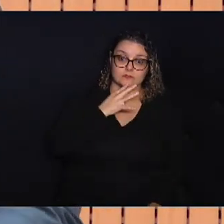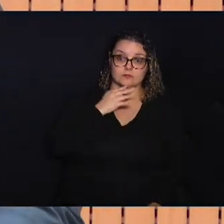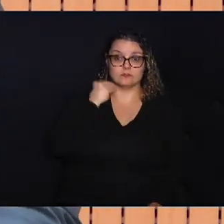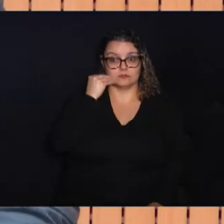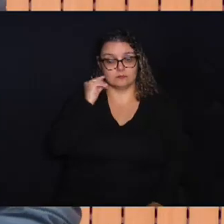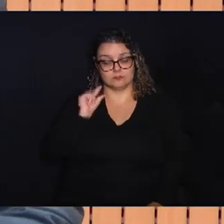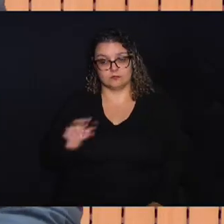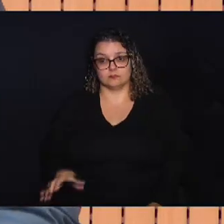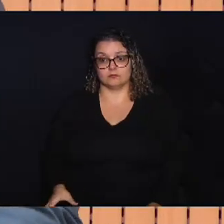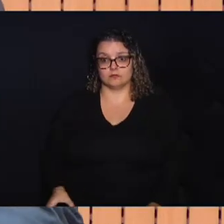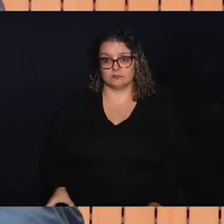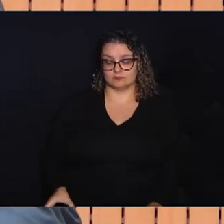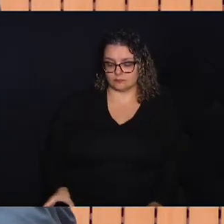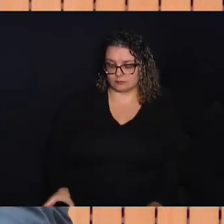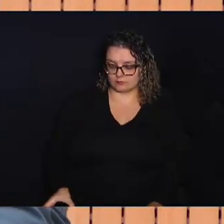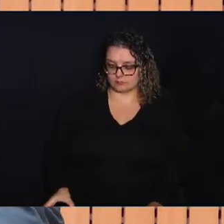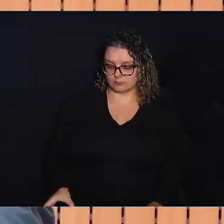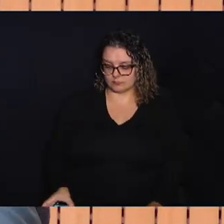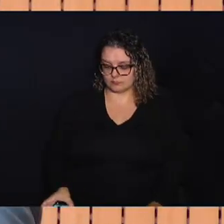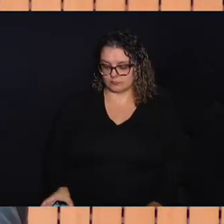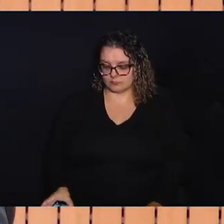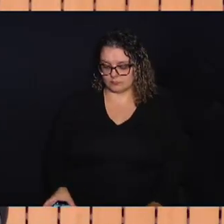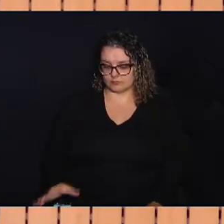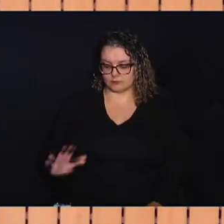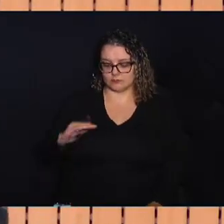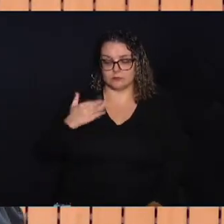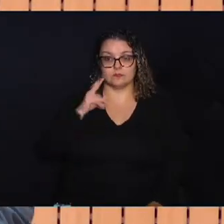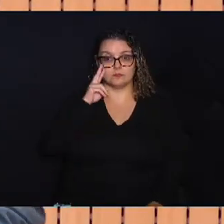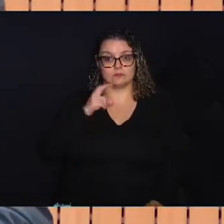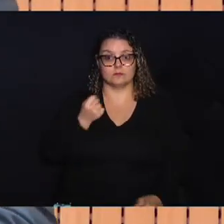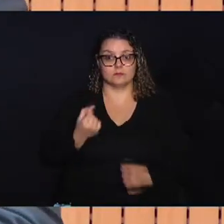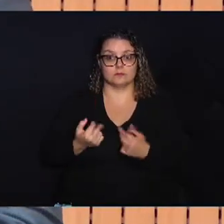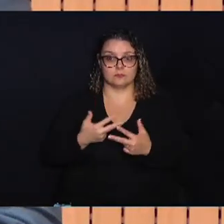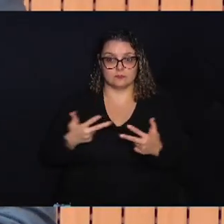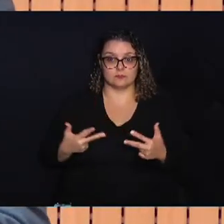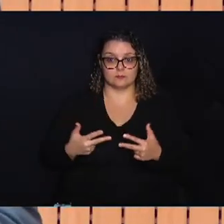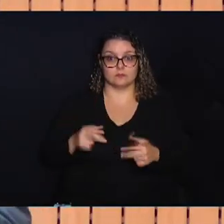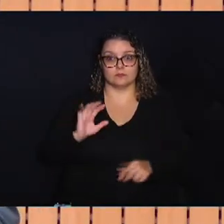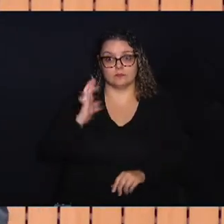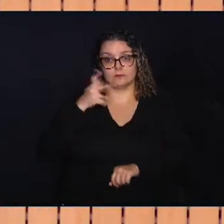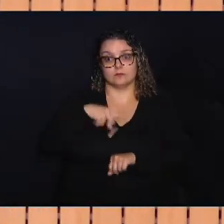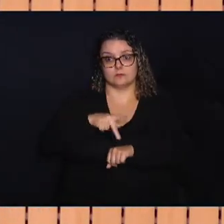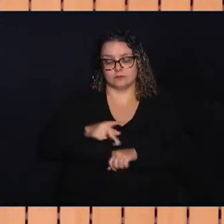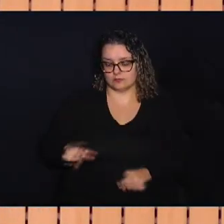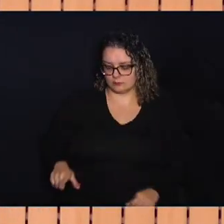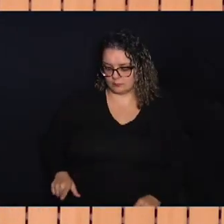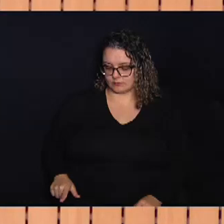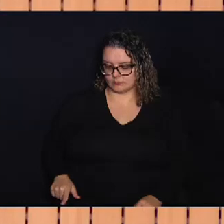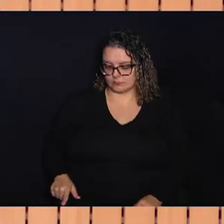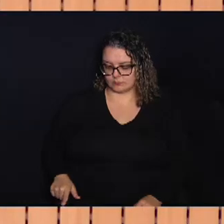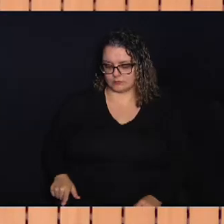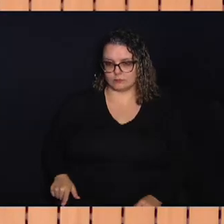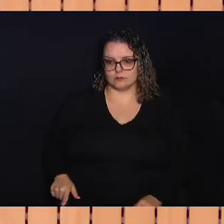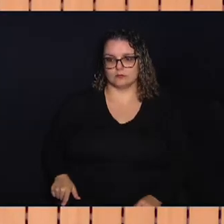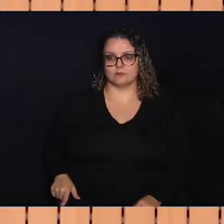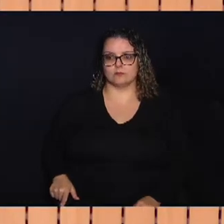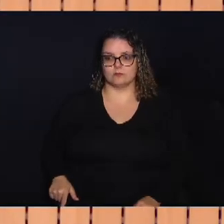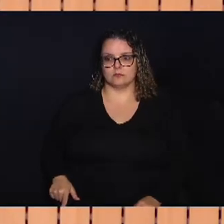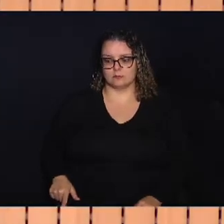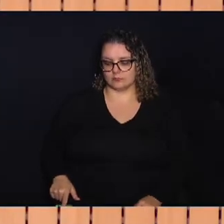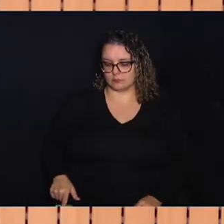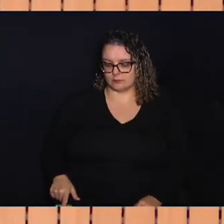experiência, então, quando a gente vê algumas coisas que acontecem no país, chamam a atenção e destacam, e a gente tem que falar, porque